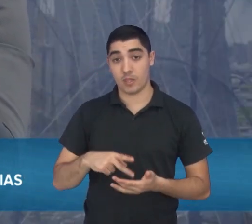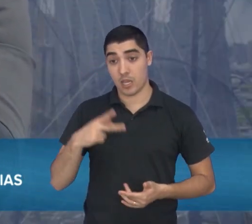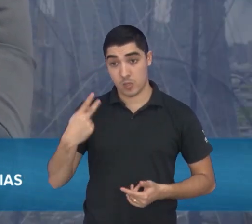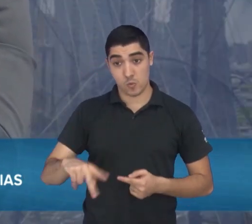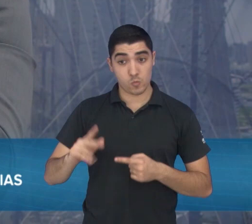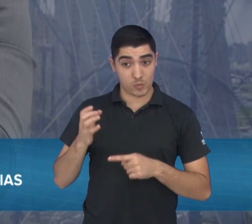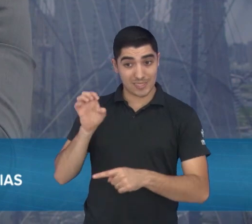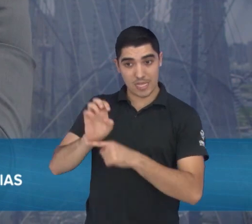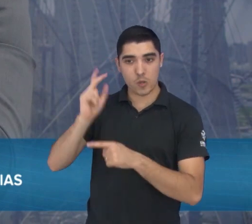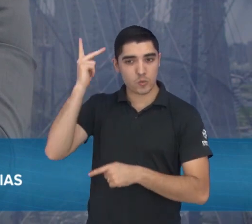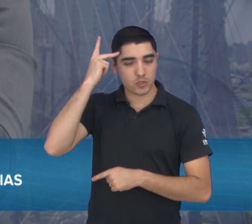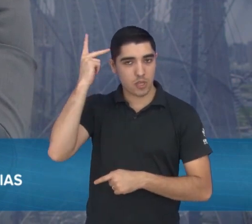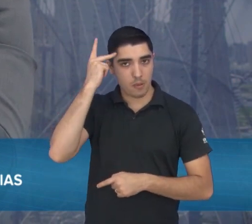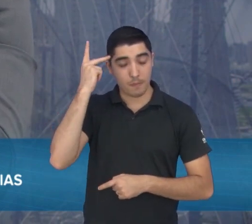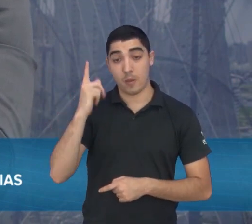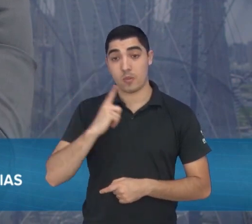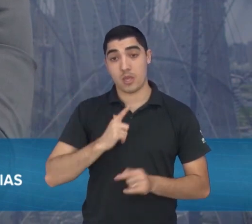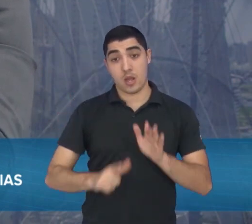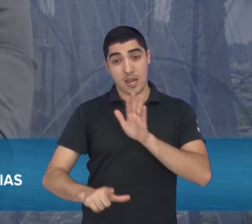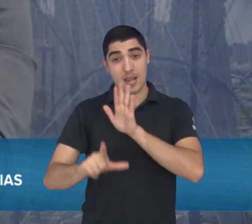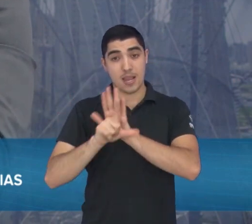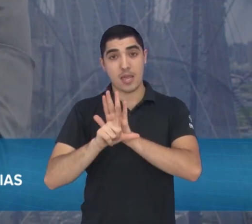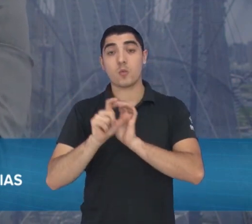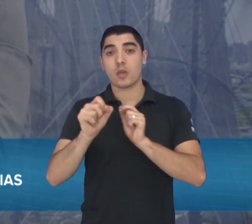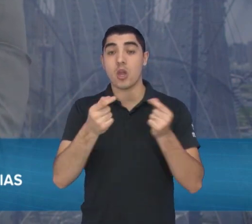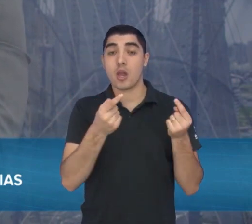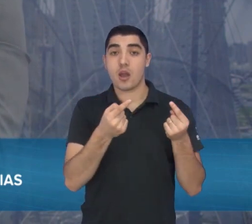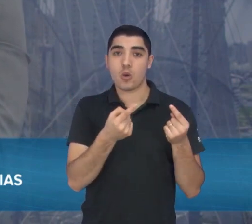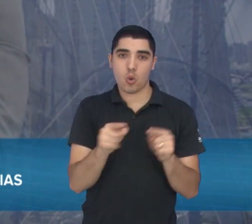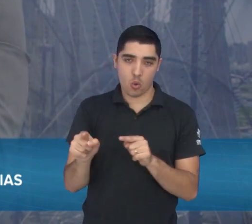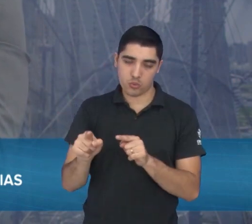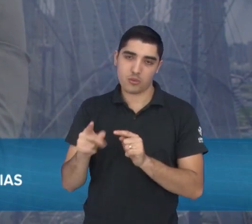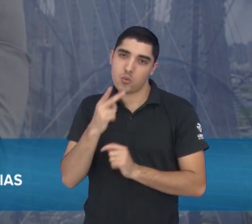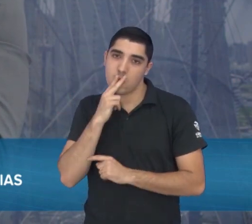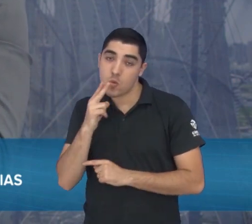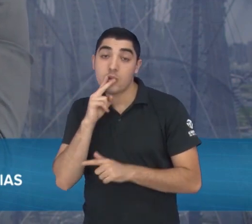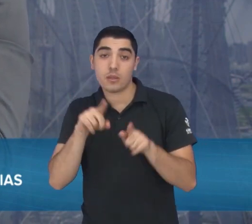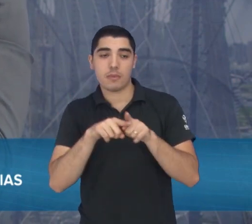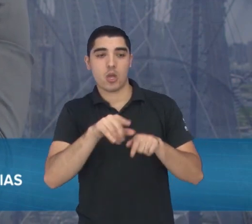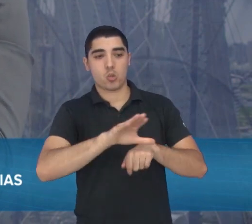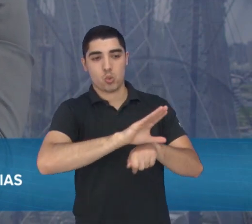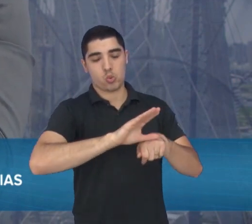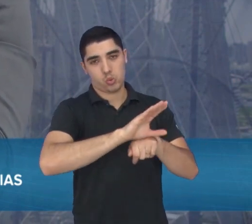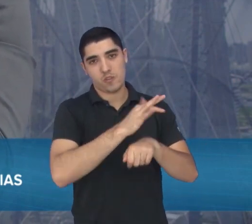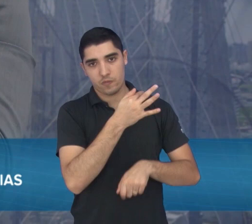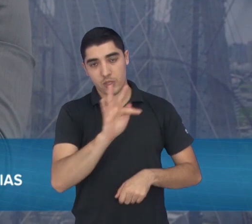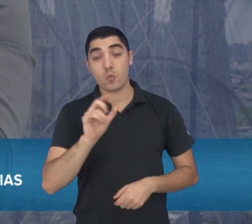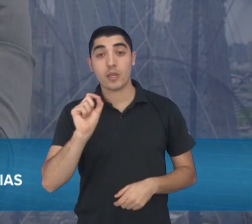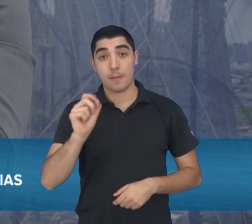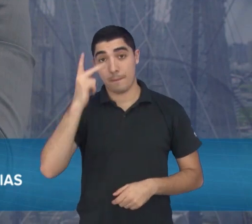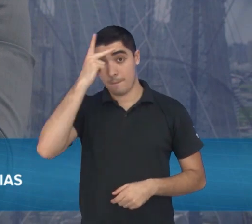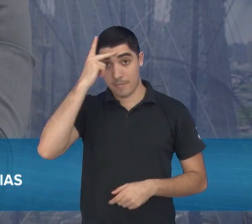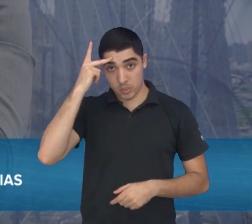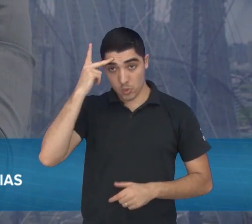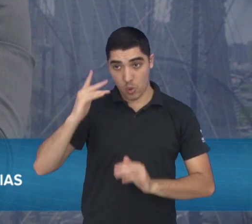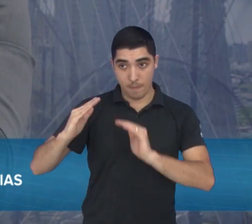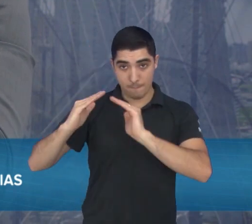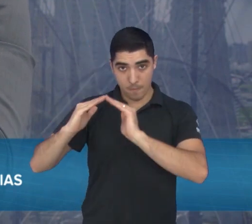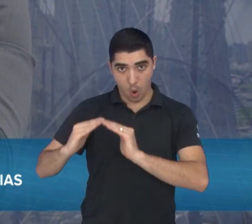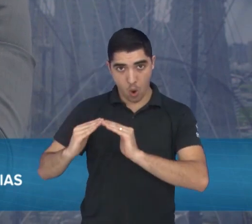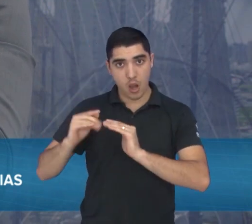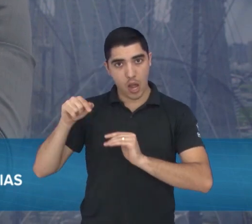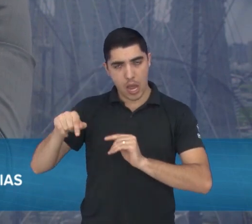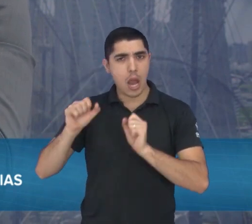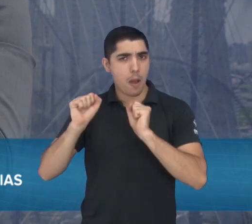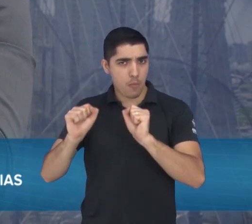uma legislação específica, no caso do antitabagismo, como uma legislação federal. O condômino, o morador, ele pode fumar dentro da